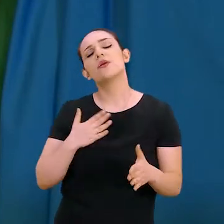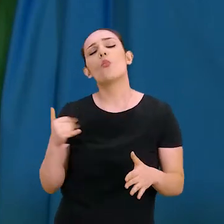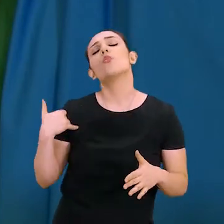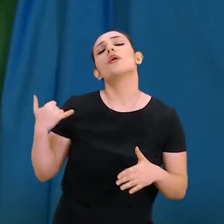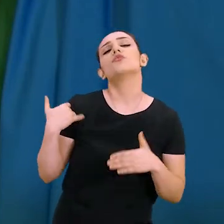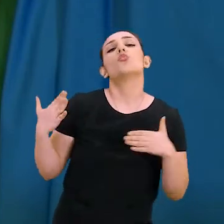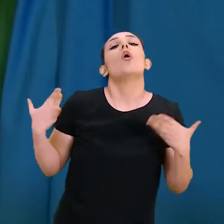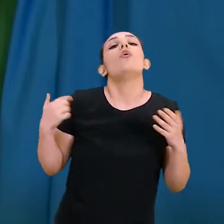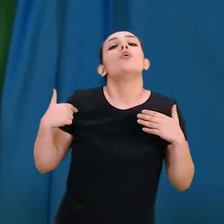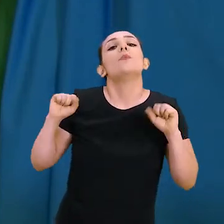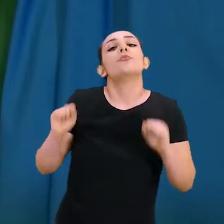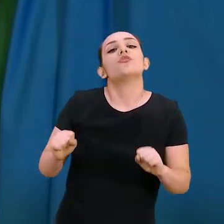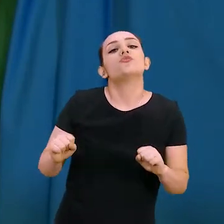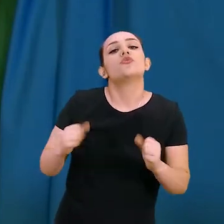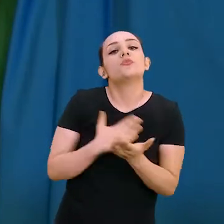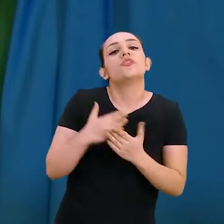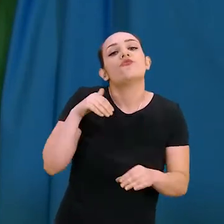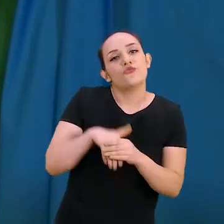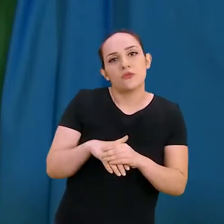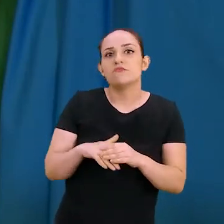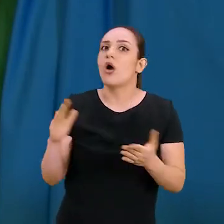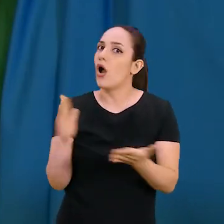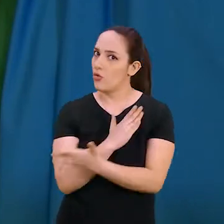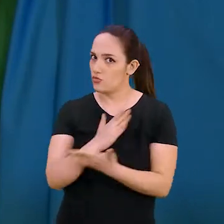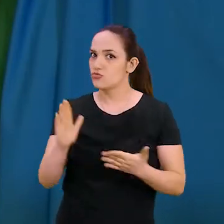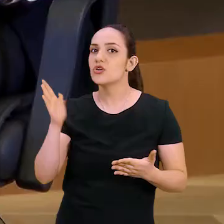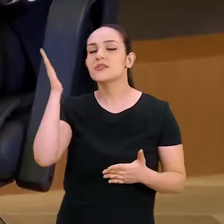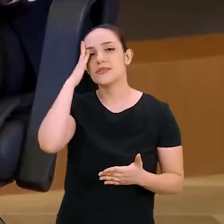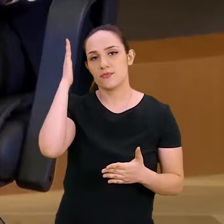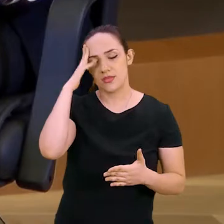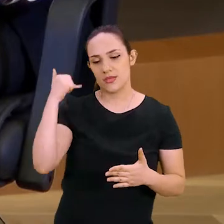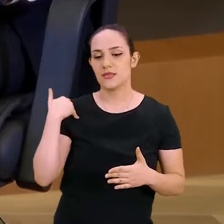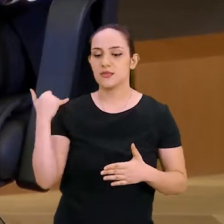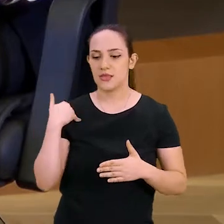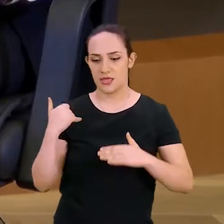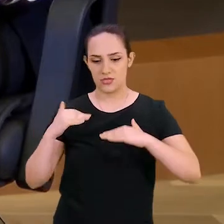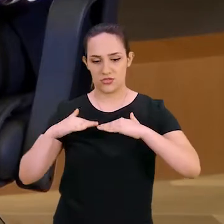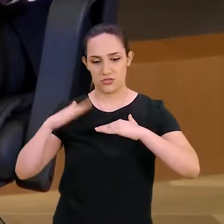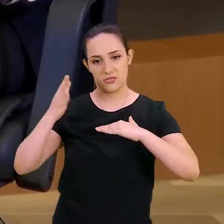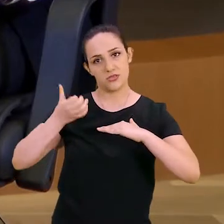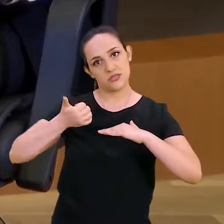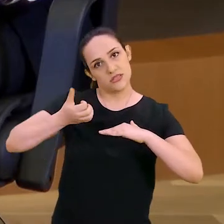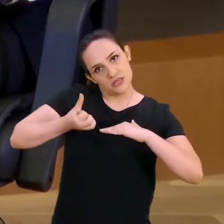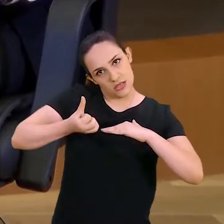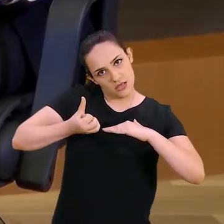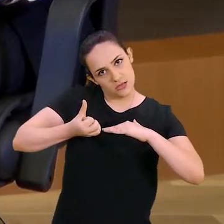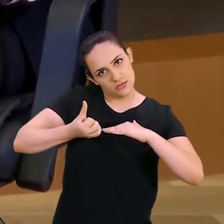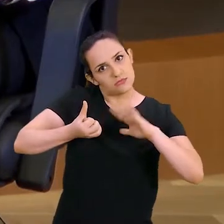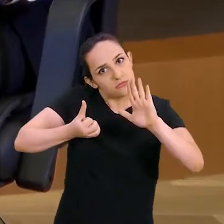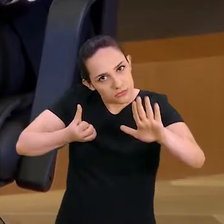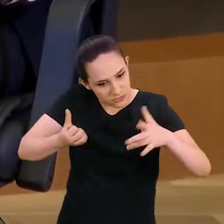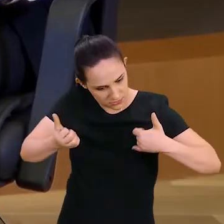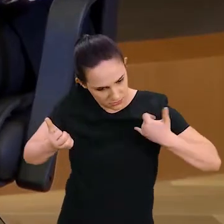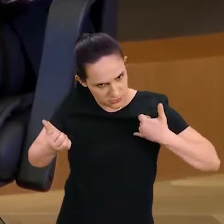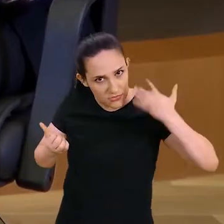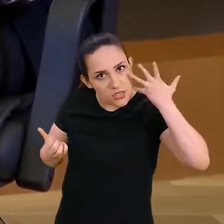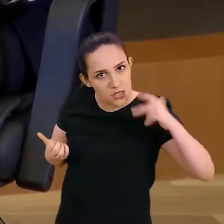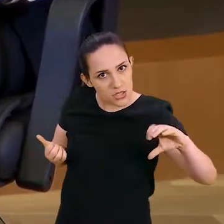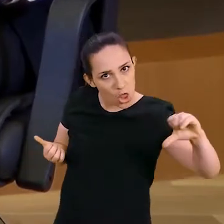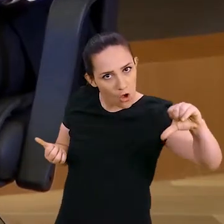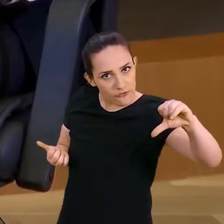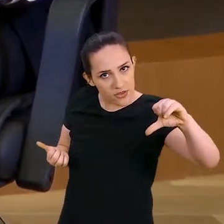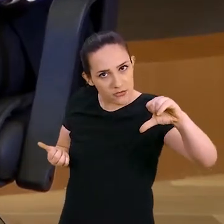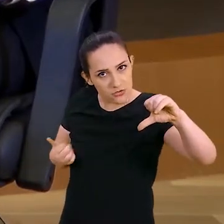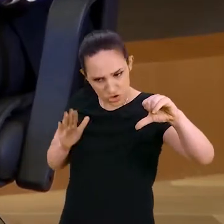poderiam votar, muitos sabiam que era a partir dos 16 anos, né? E nós estávamos falando com crianças de 9 anos de idade.